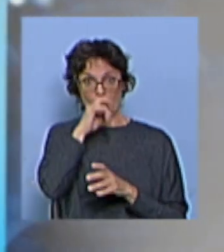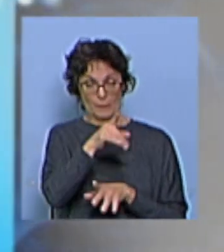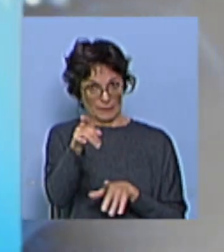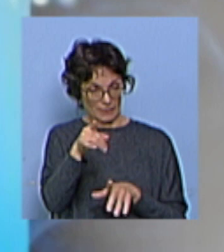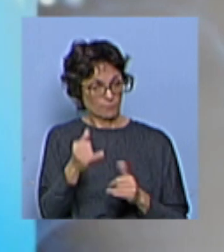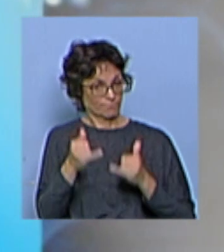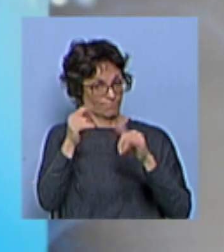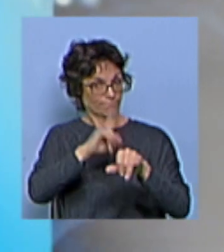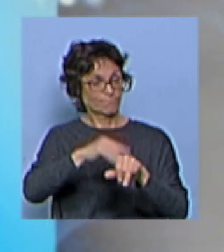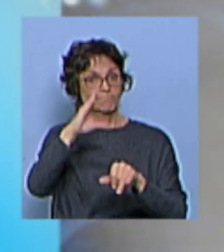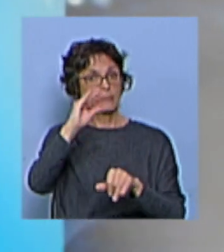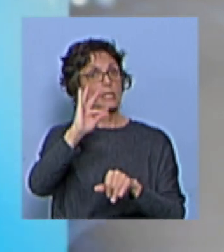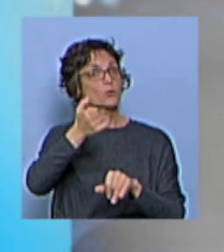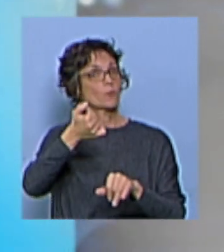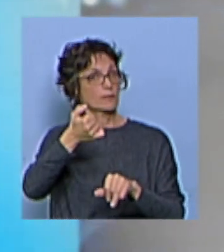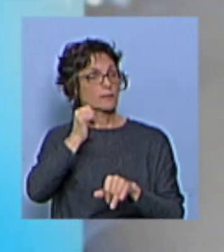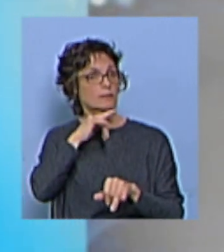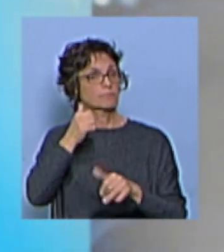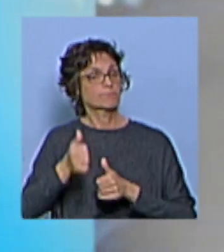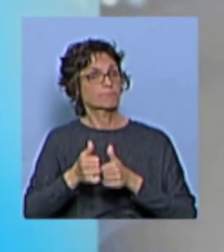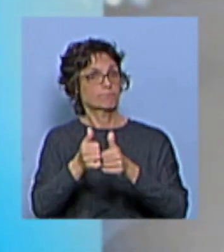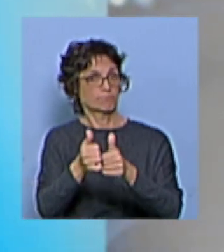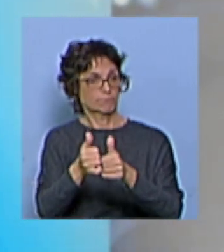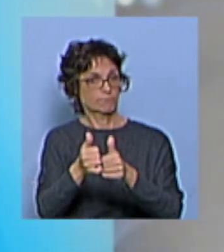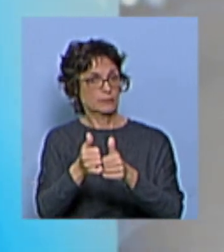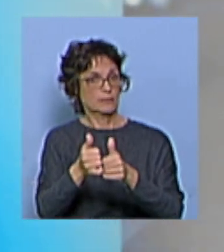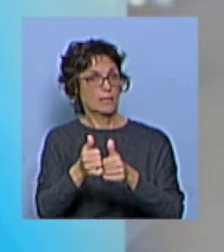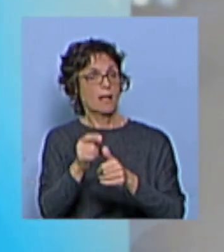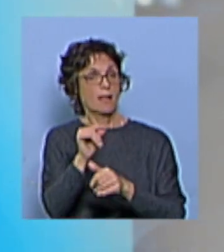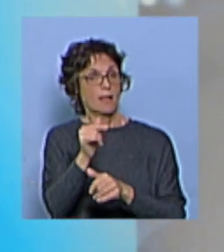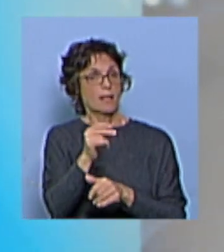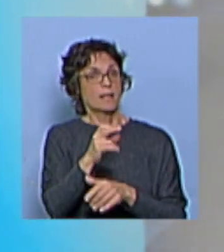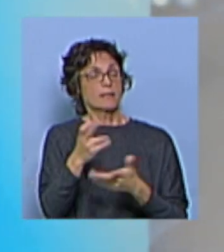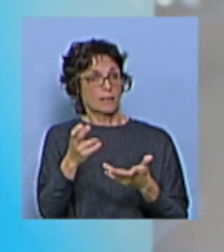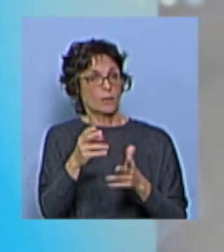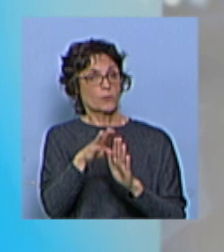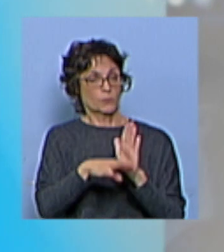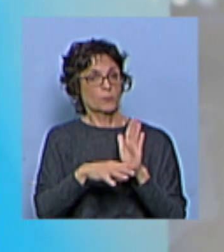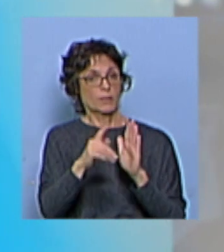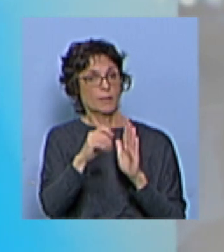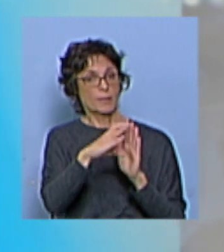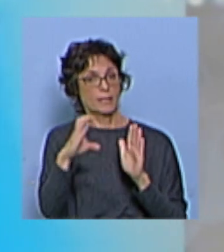mais logo, pelas 22h45, ainda pode acompanhar a edição rádio do programa Eclésia.